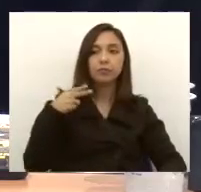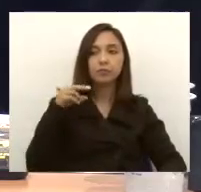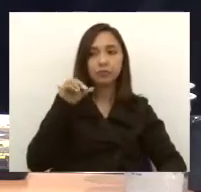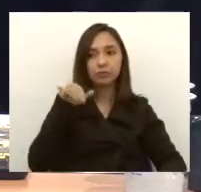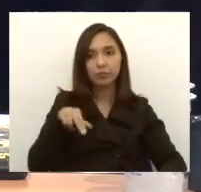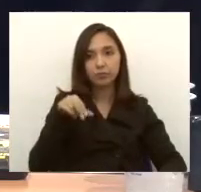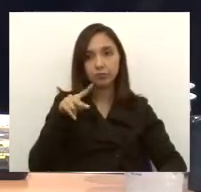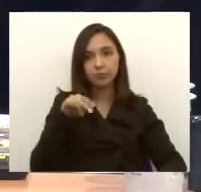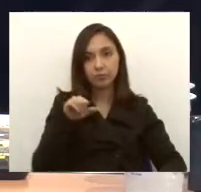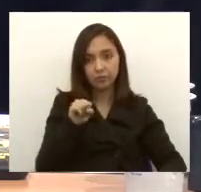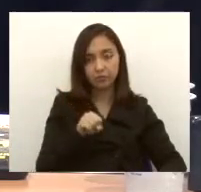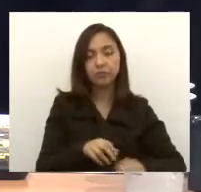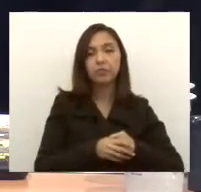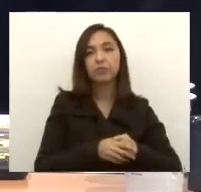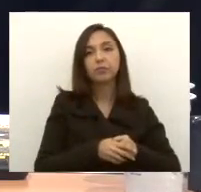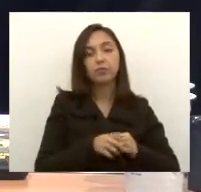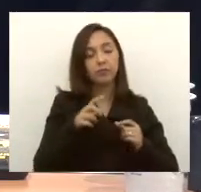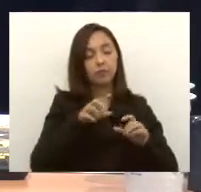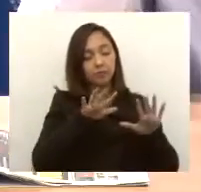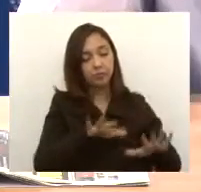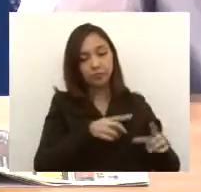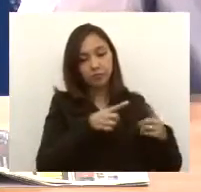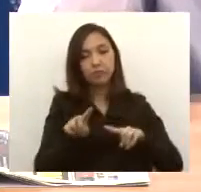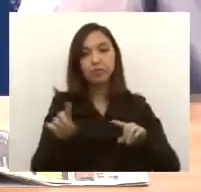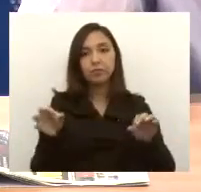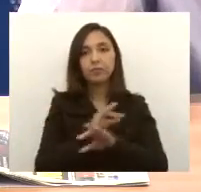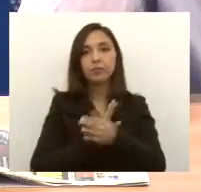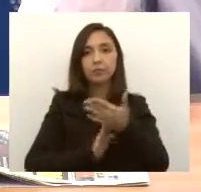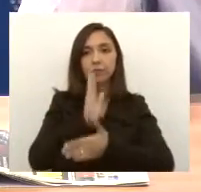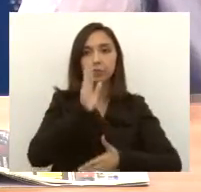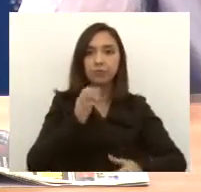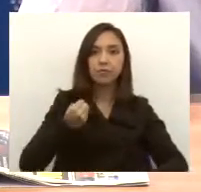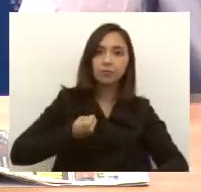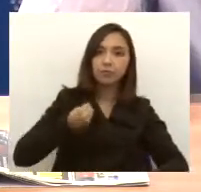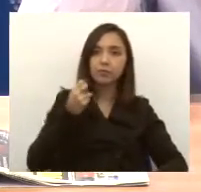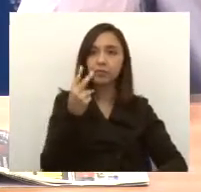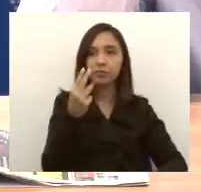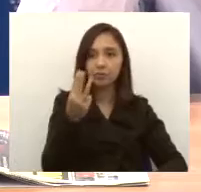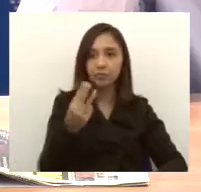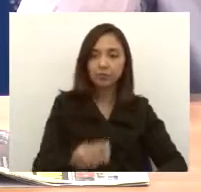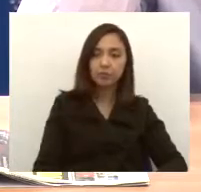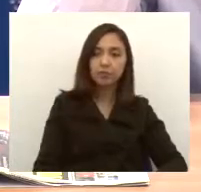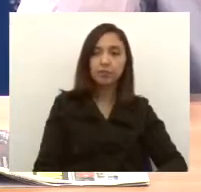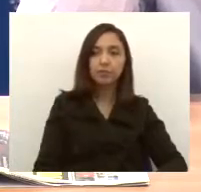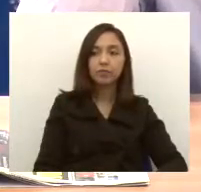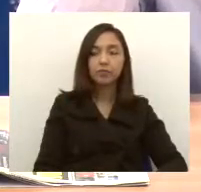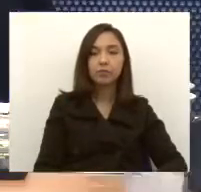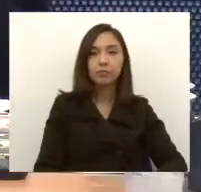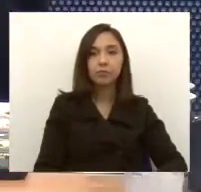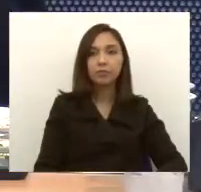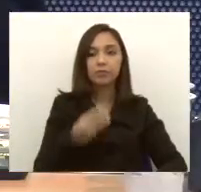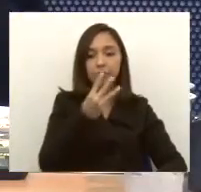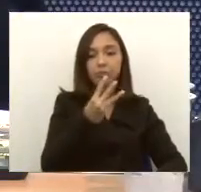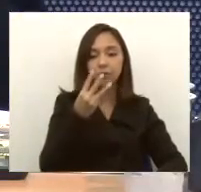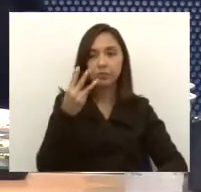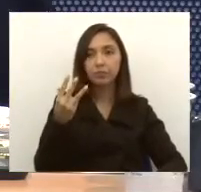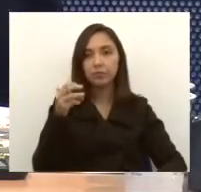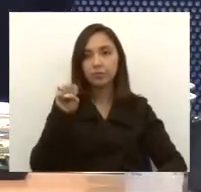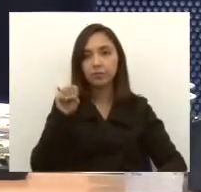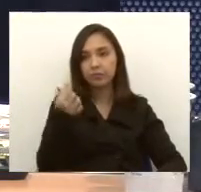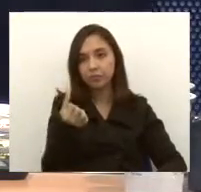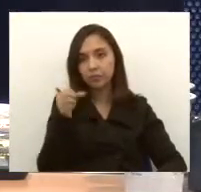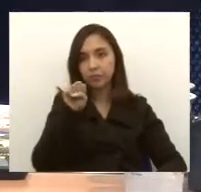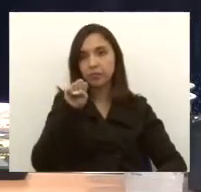discussão e votação. Os vereadores foram as pendentes comissões, contratos manifestos. Encerrada a votação, aprovada em camisa. Item 23. Leitura, discussão e votação do requerimento 3.386